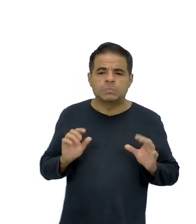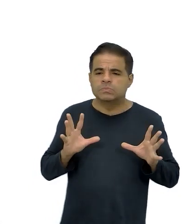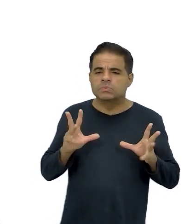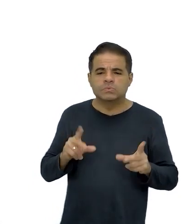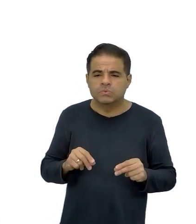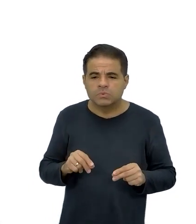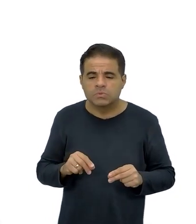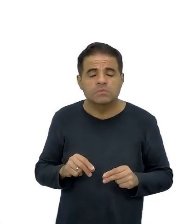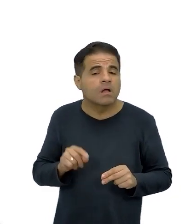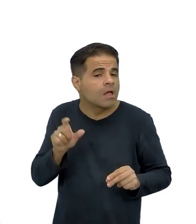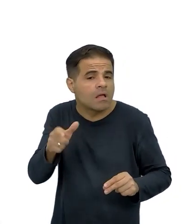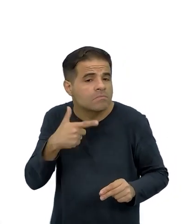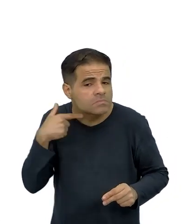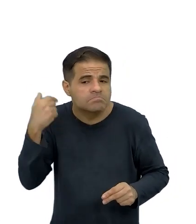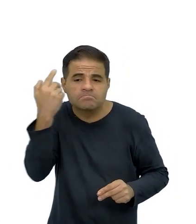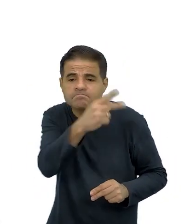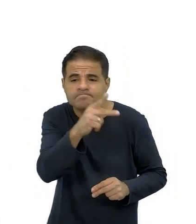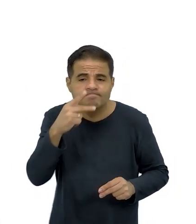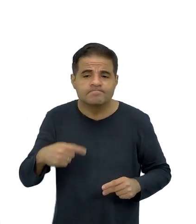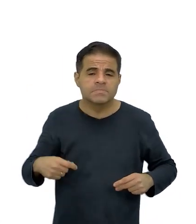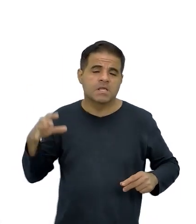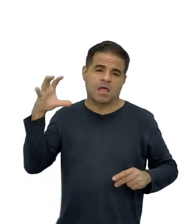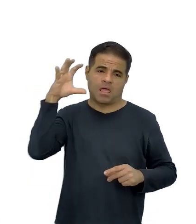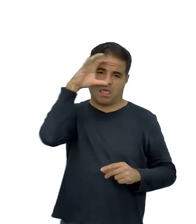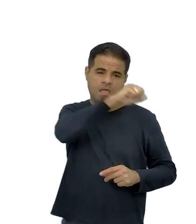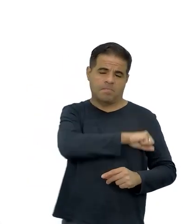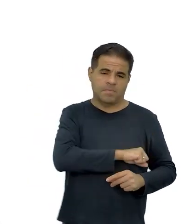sobretudo, gente, o que eles precisam aprender.